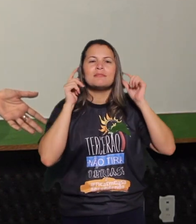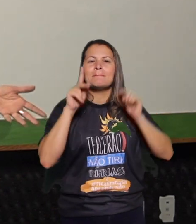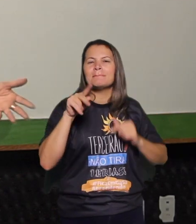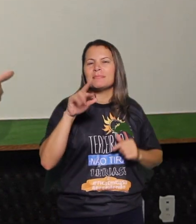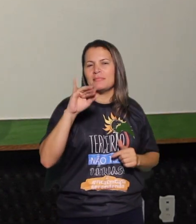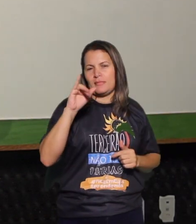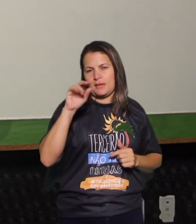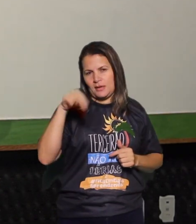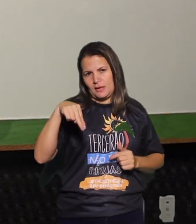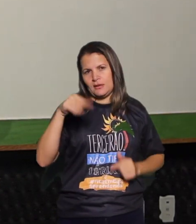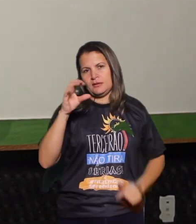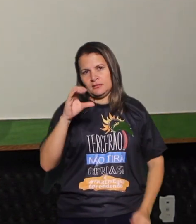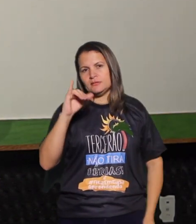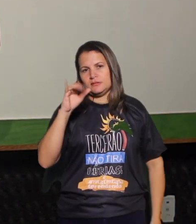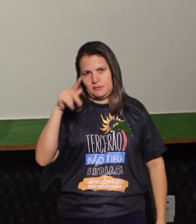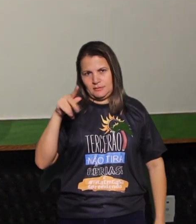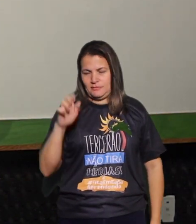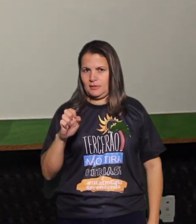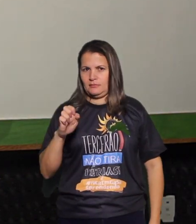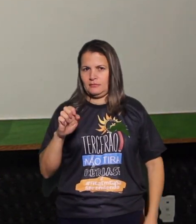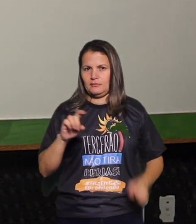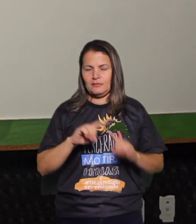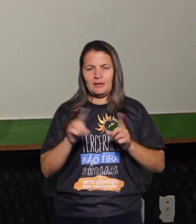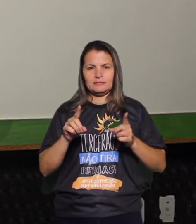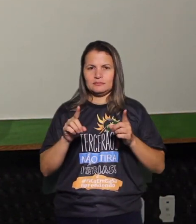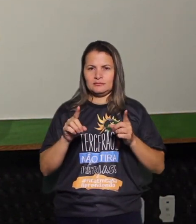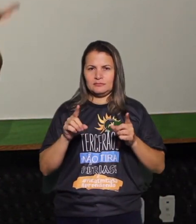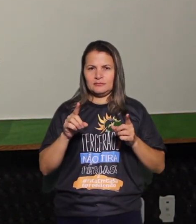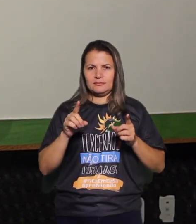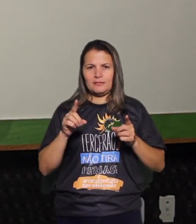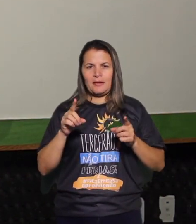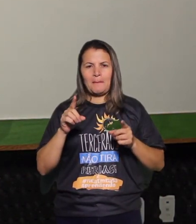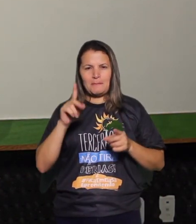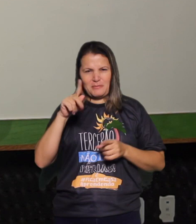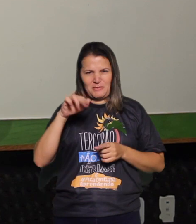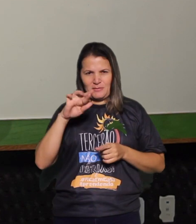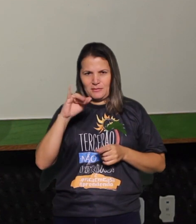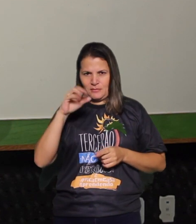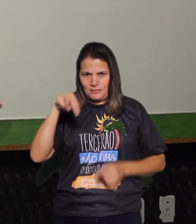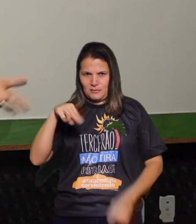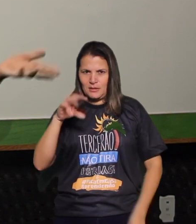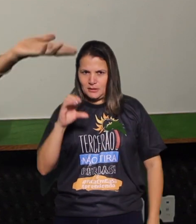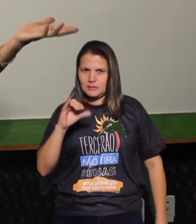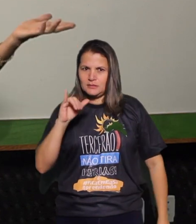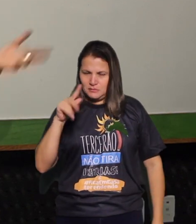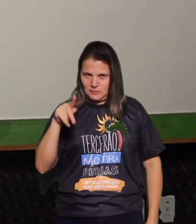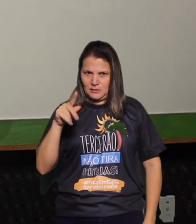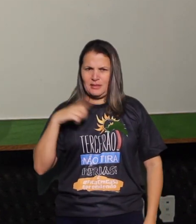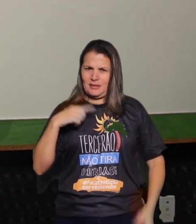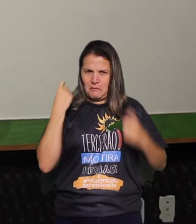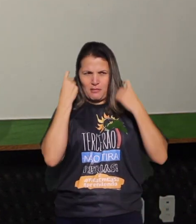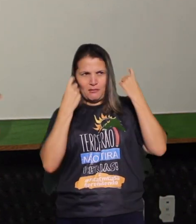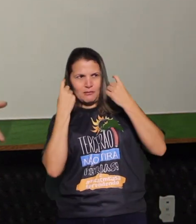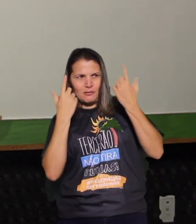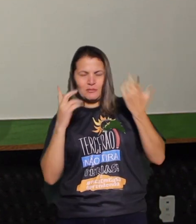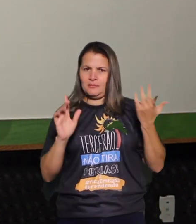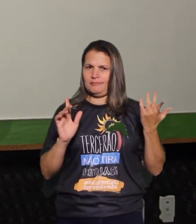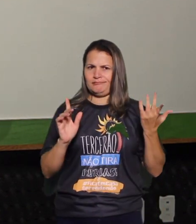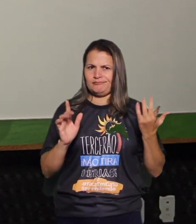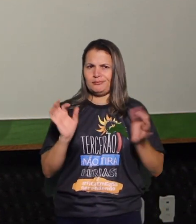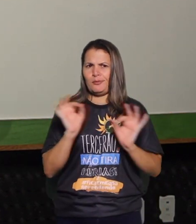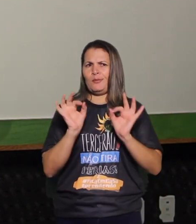Gente, qual a preocupação que há na cabeça de um príncipe? Príncipe Williams, por exemplo?